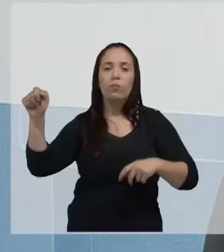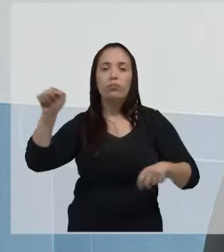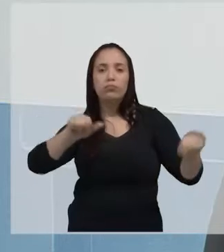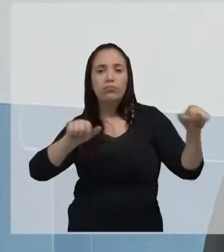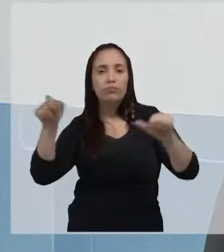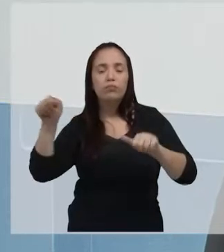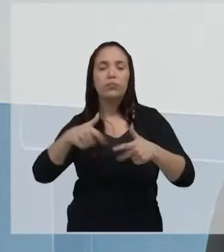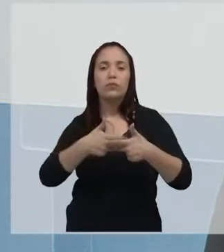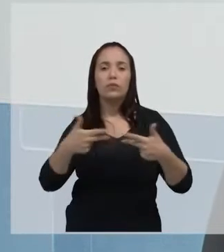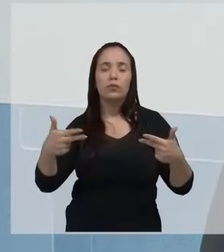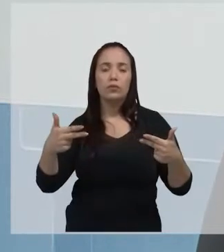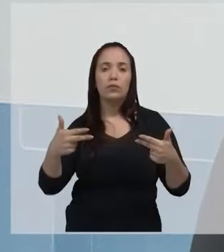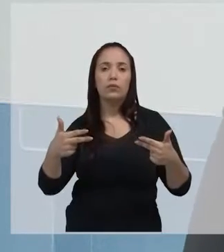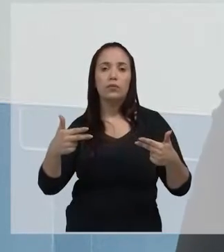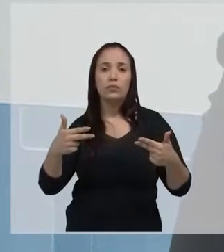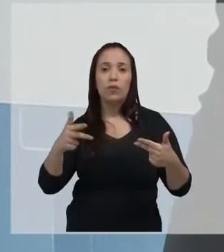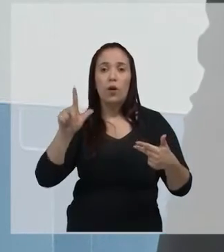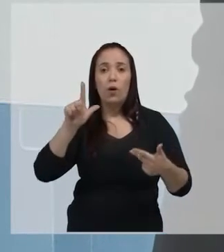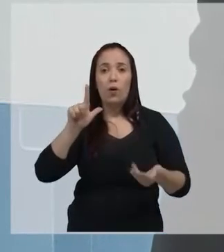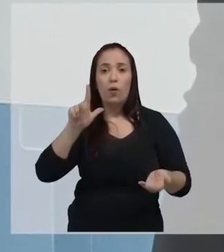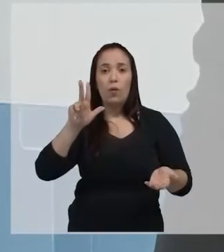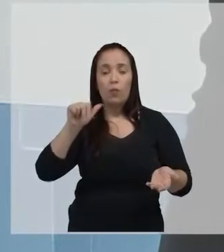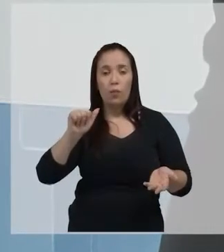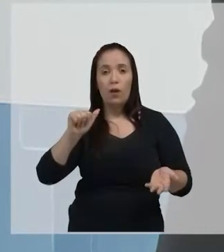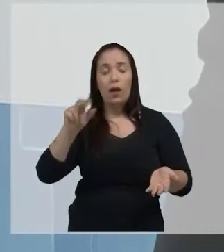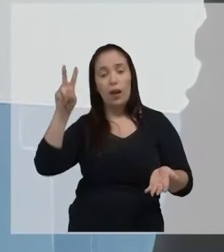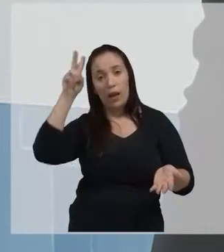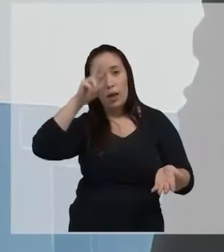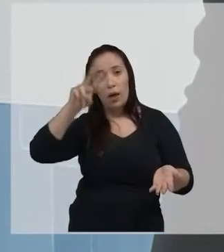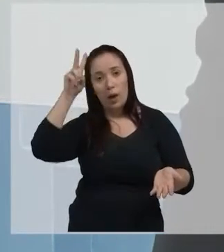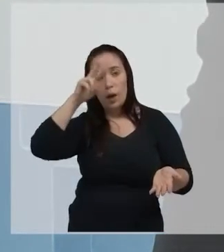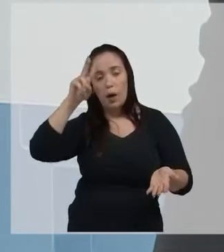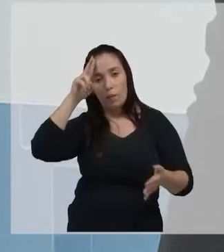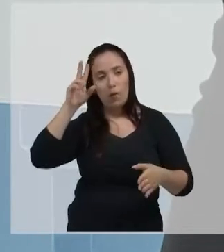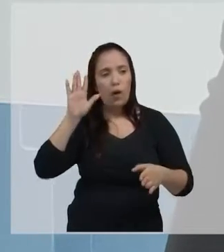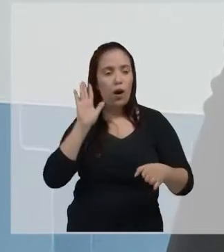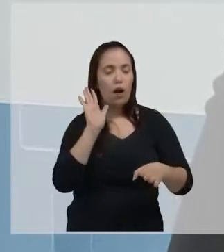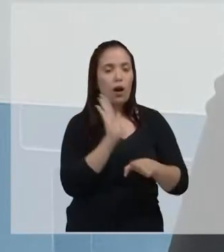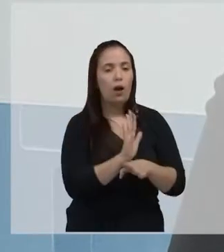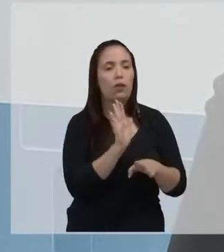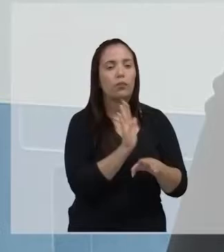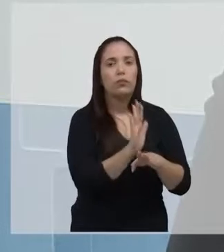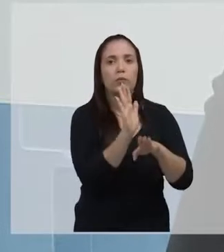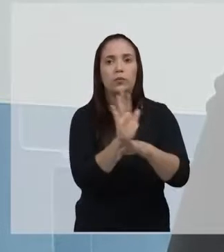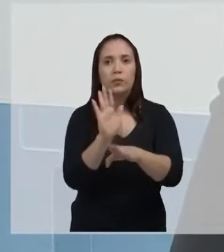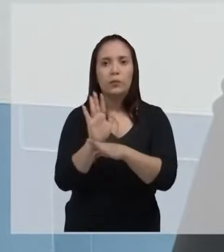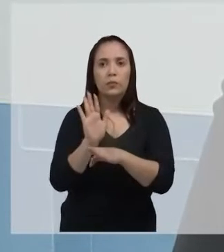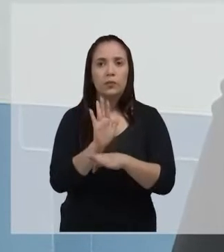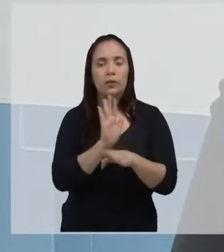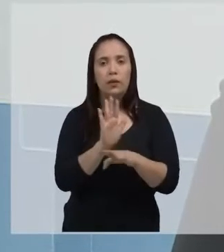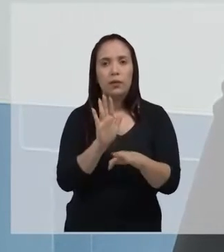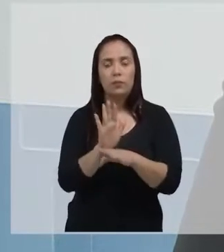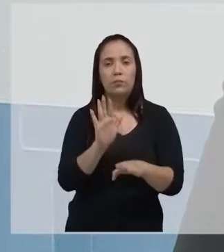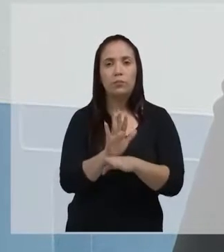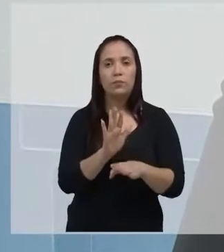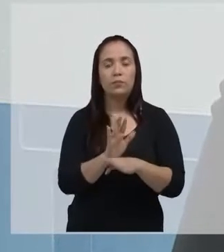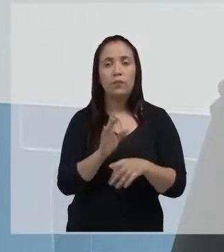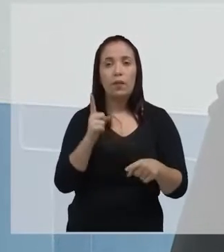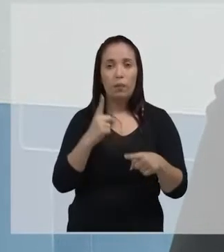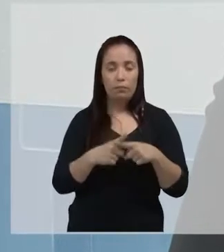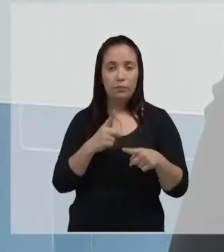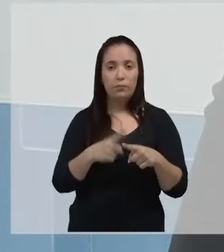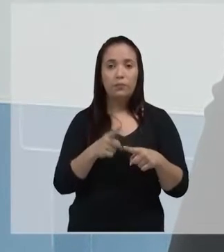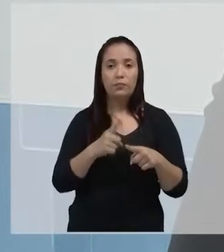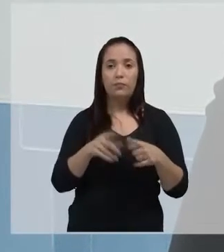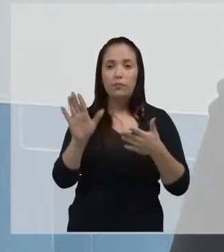Porque o Lula se lembrou deles, na cabeça dele. Havia crédito. Na cabeça dele está isso. O Lula se lembrou deles. E eles que passaram, alguns passaram a